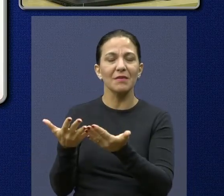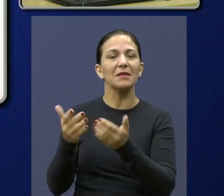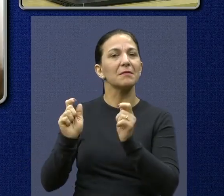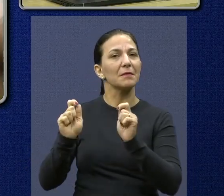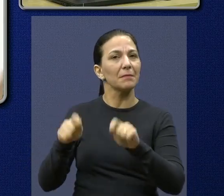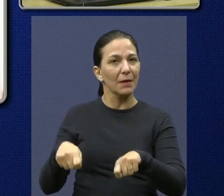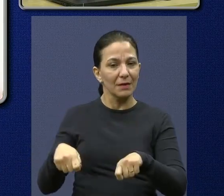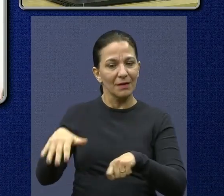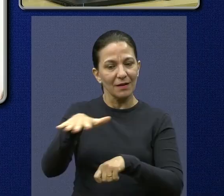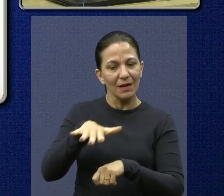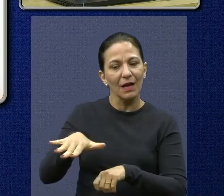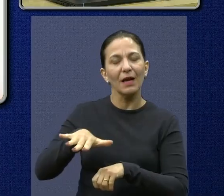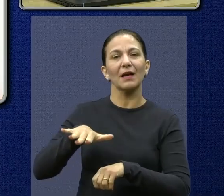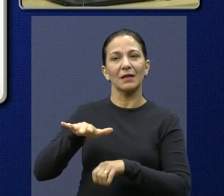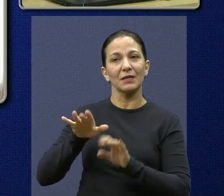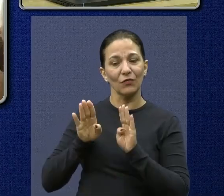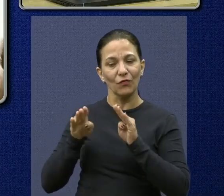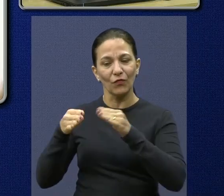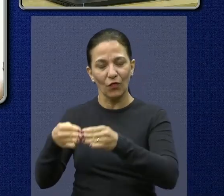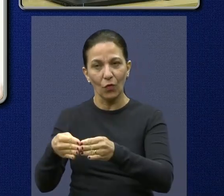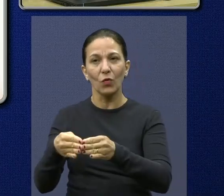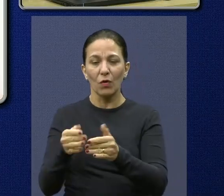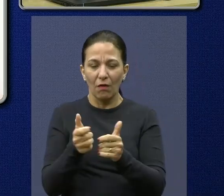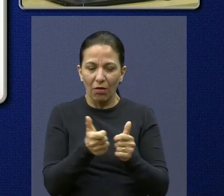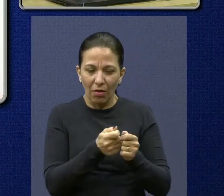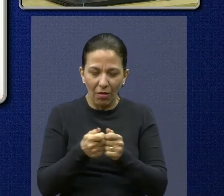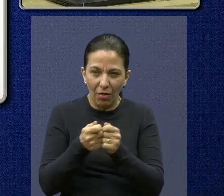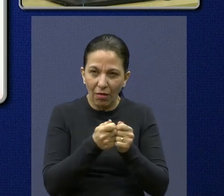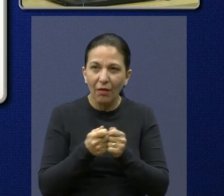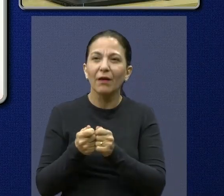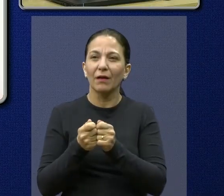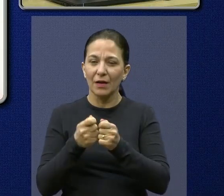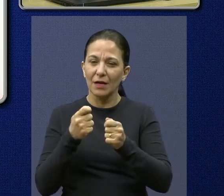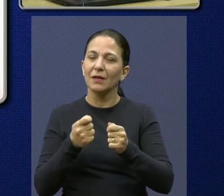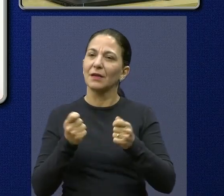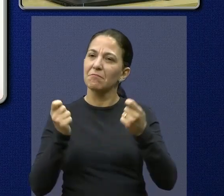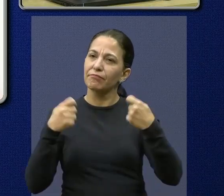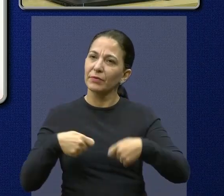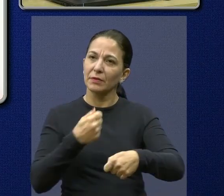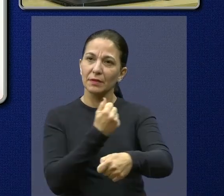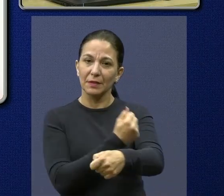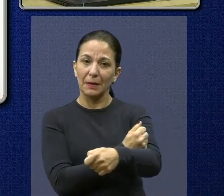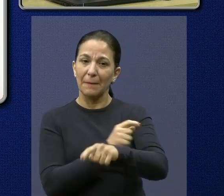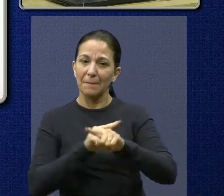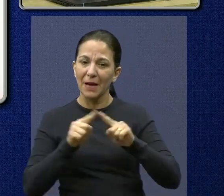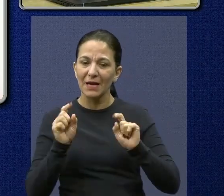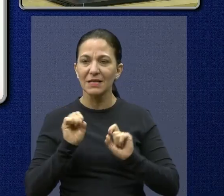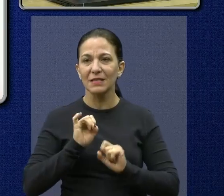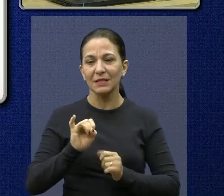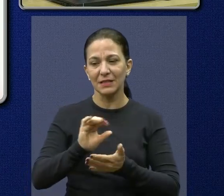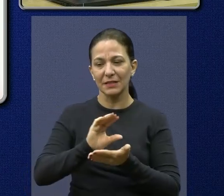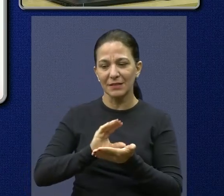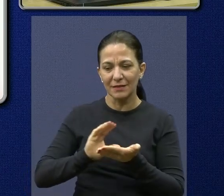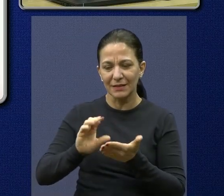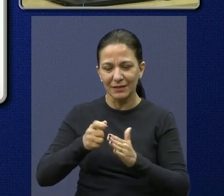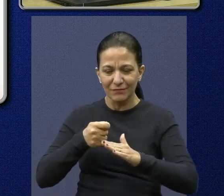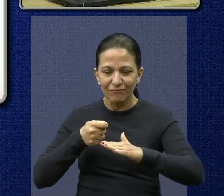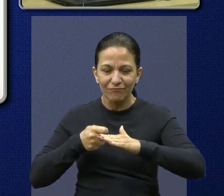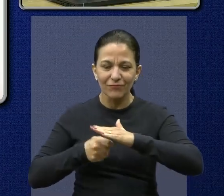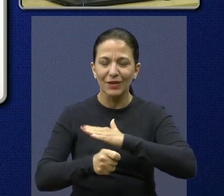né? Mas é aquela história, sem investimento realmente nessa área da